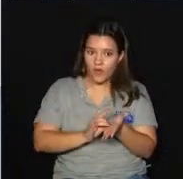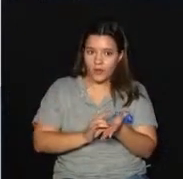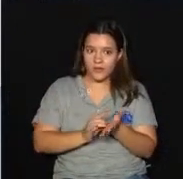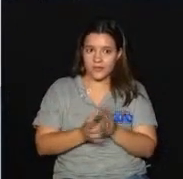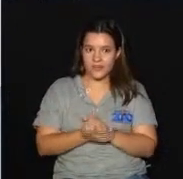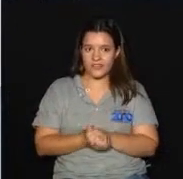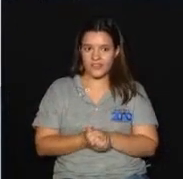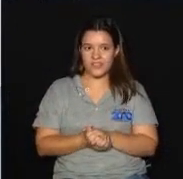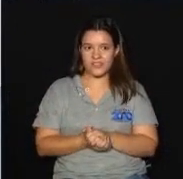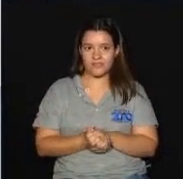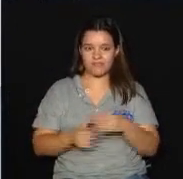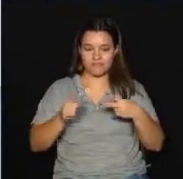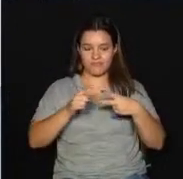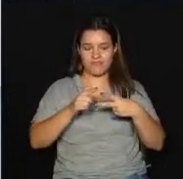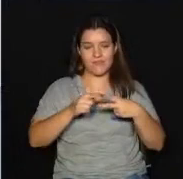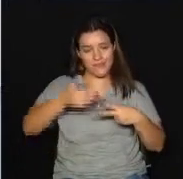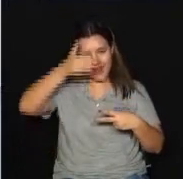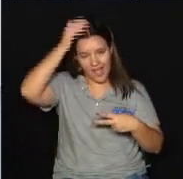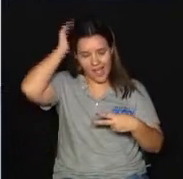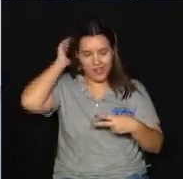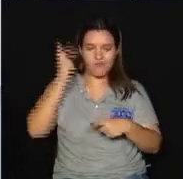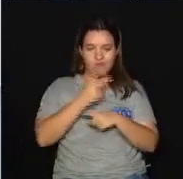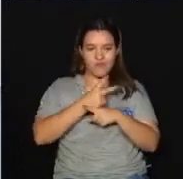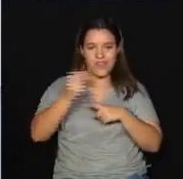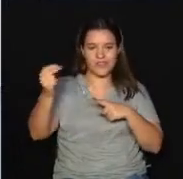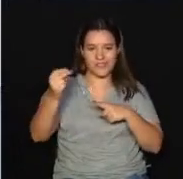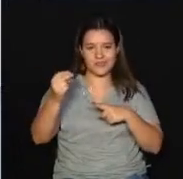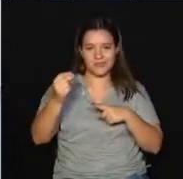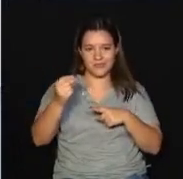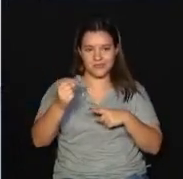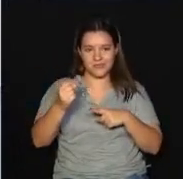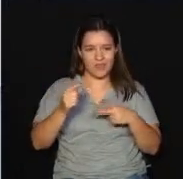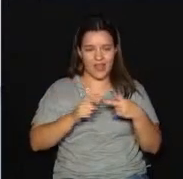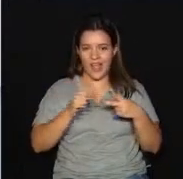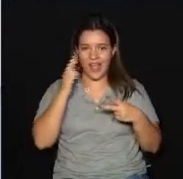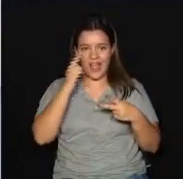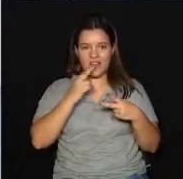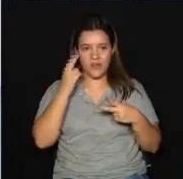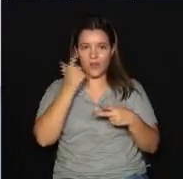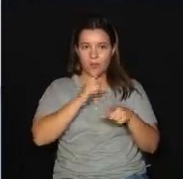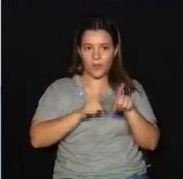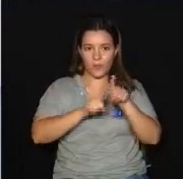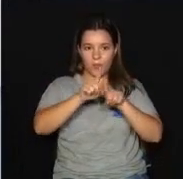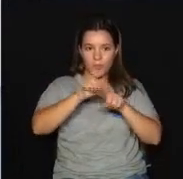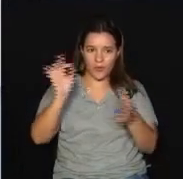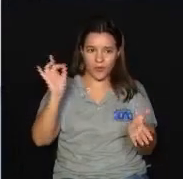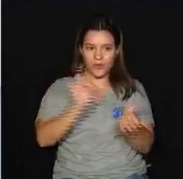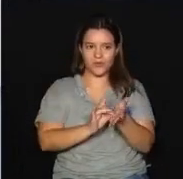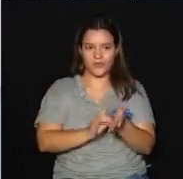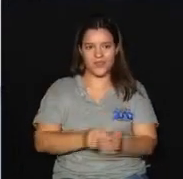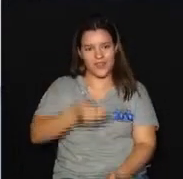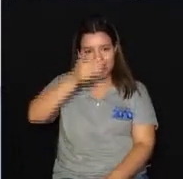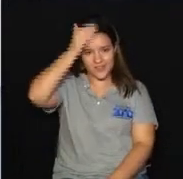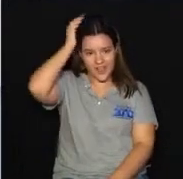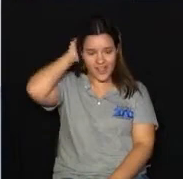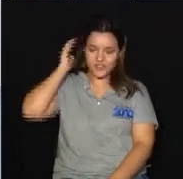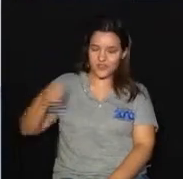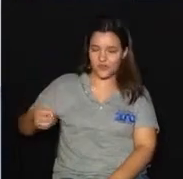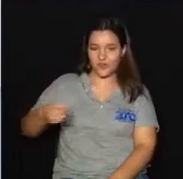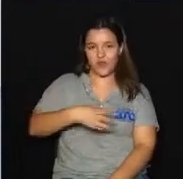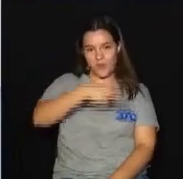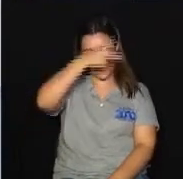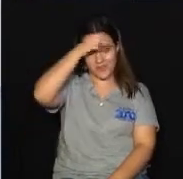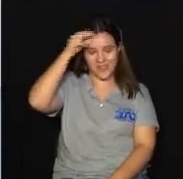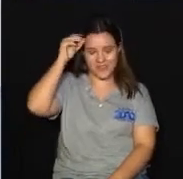produção, Dário Saad eleito prefeito de Campinas, certo? O Rafa Zimbaldi, ele não consegue mais chegar. Confirmado, portanto, Dário Saad é